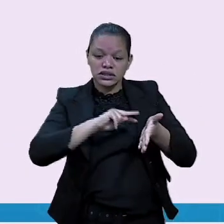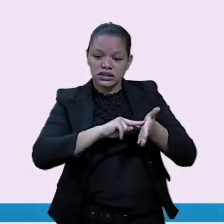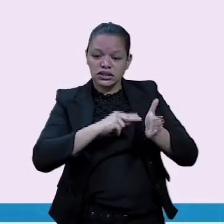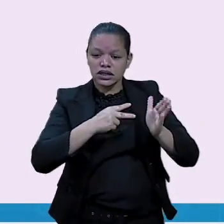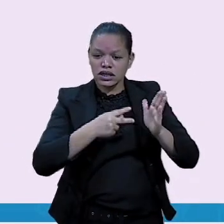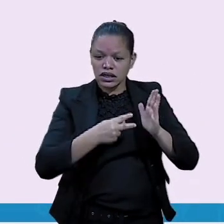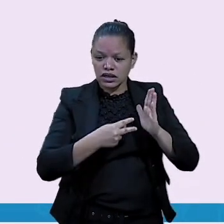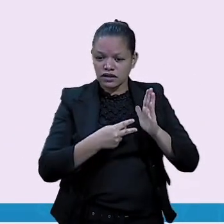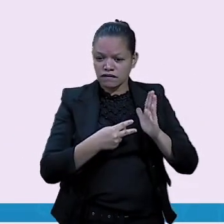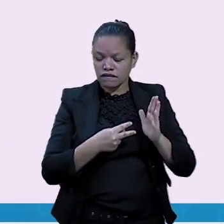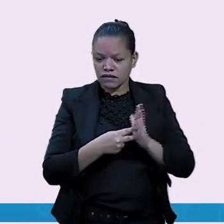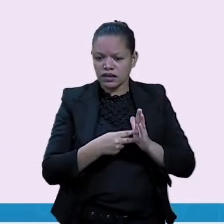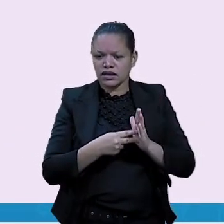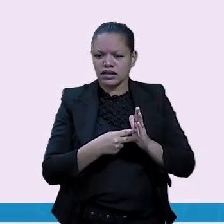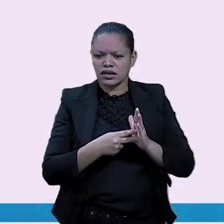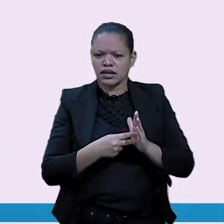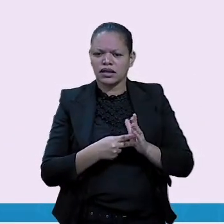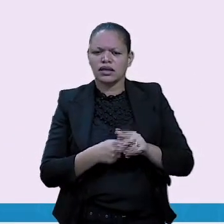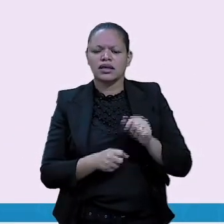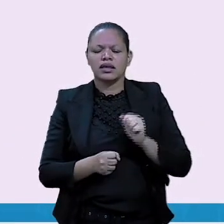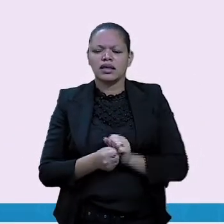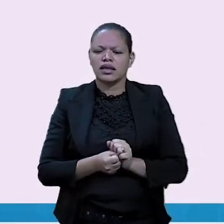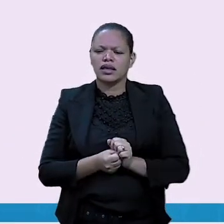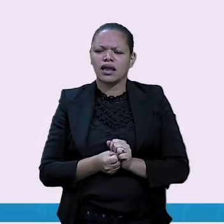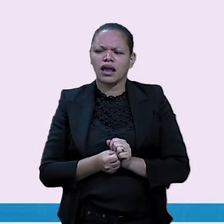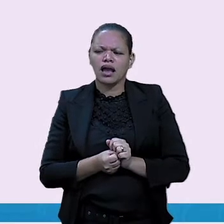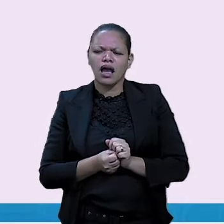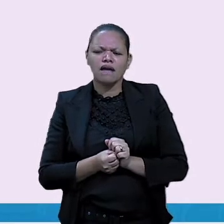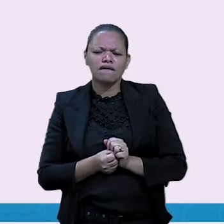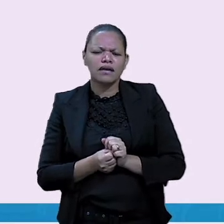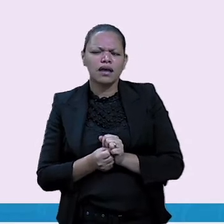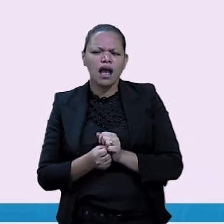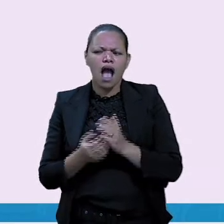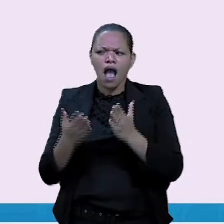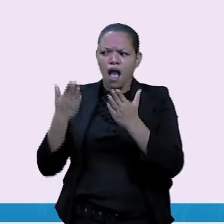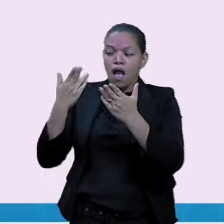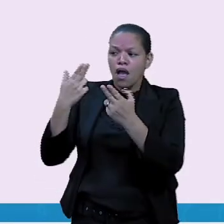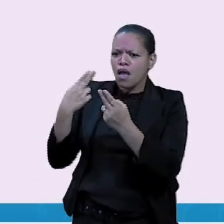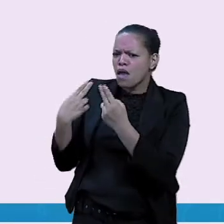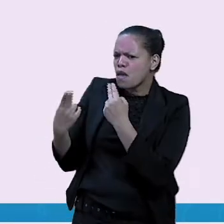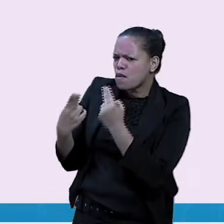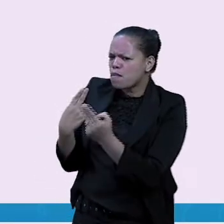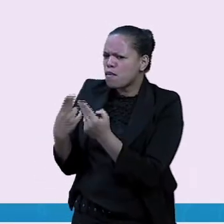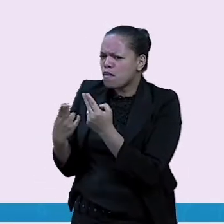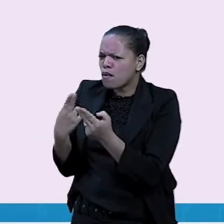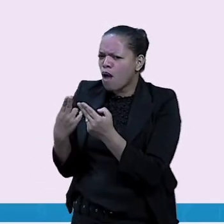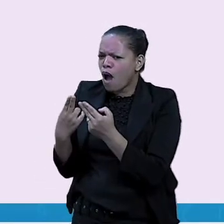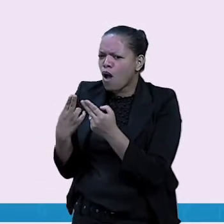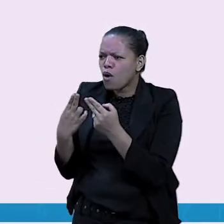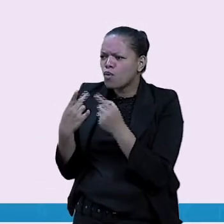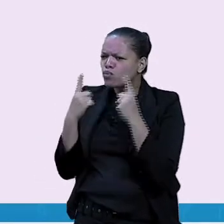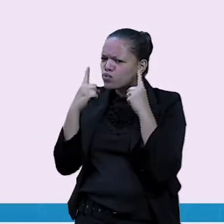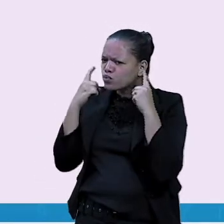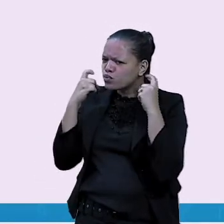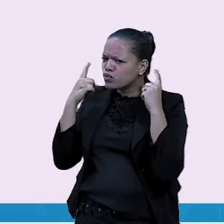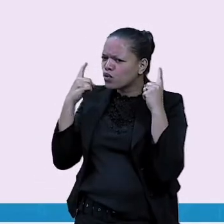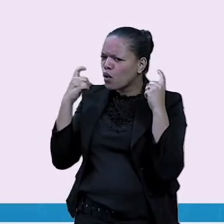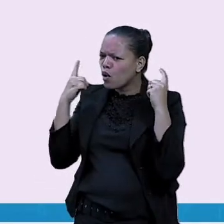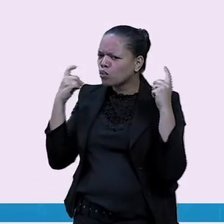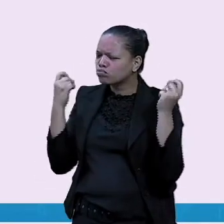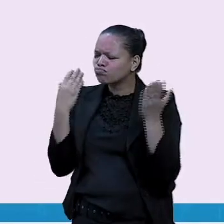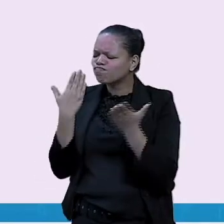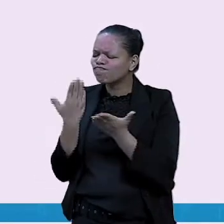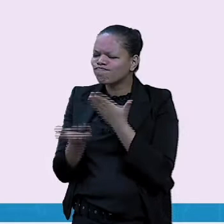de objetos, de animais, ações, eventos ou qualquer